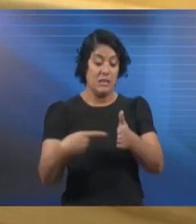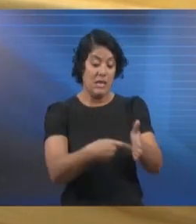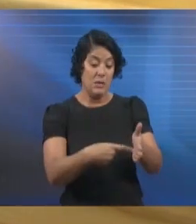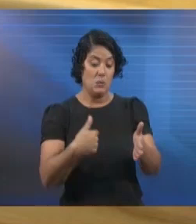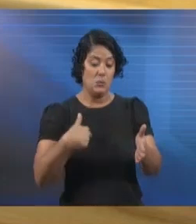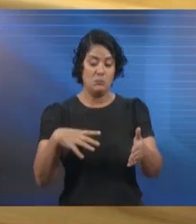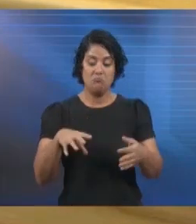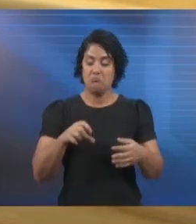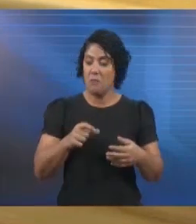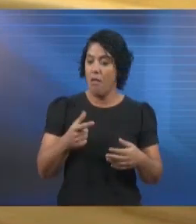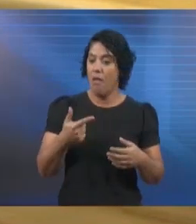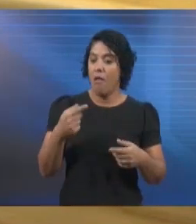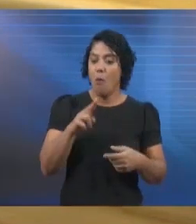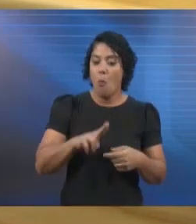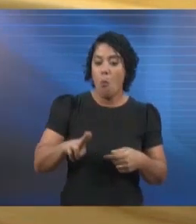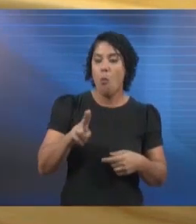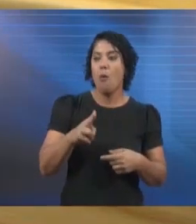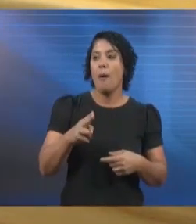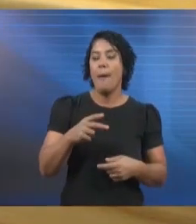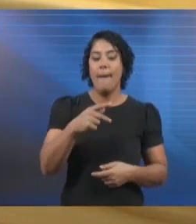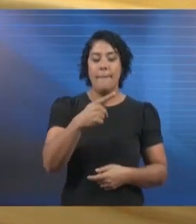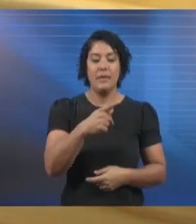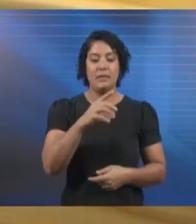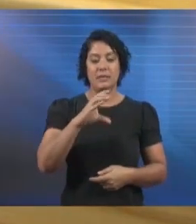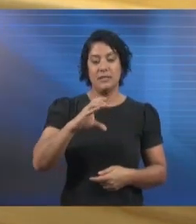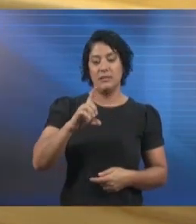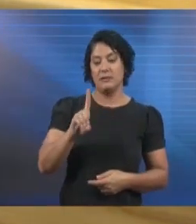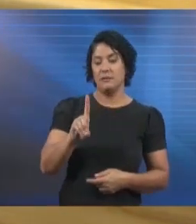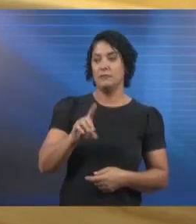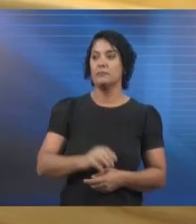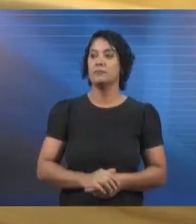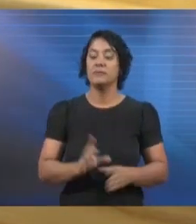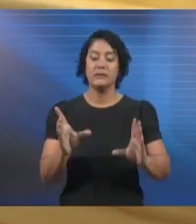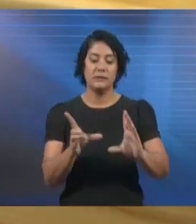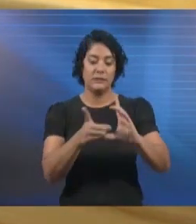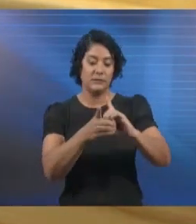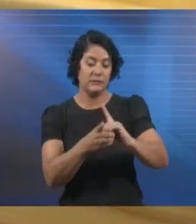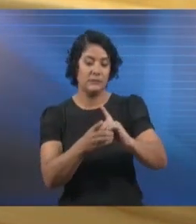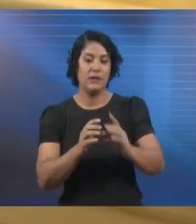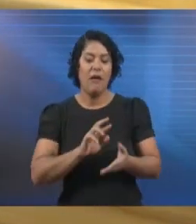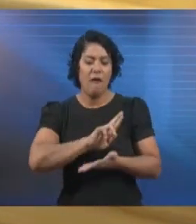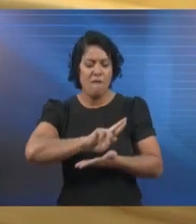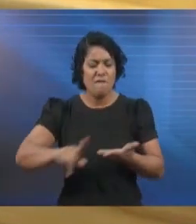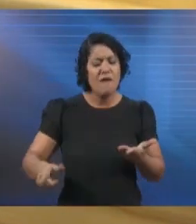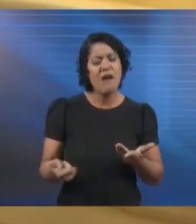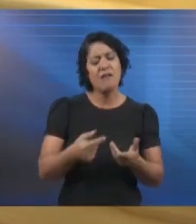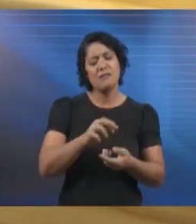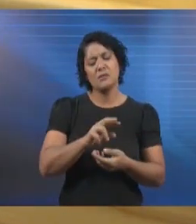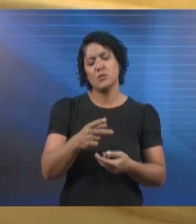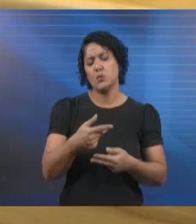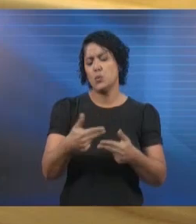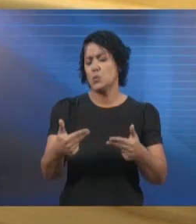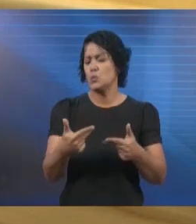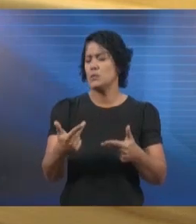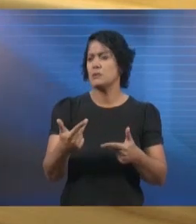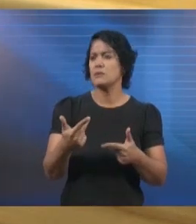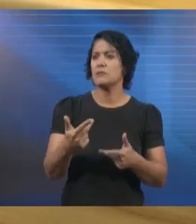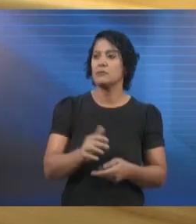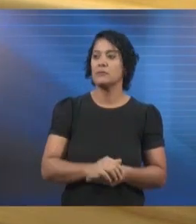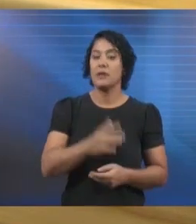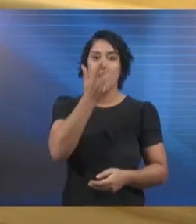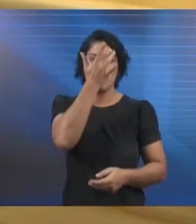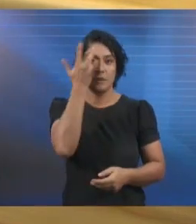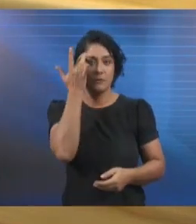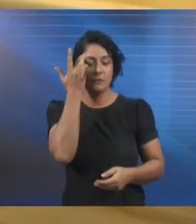aqui de usuários de pcd então o Detran ele recebe várias demandas incl in as pessoas que